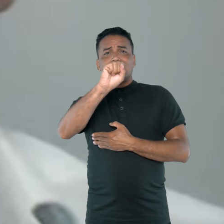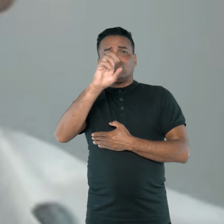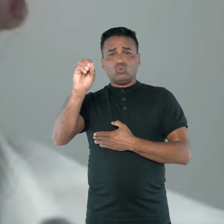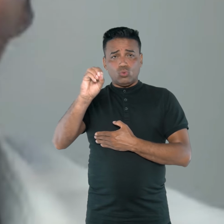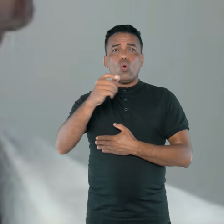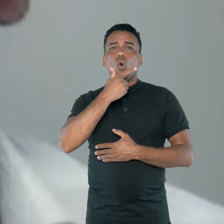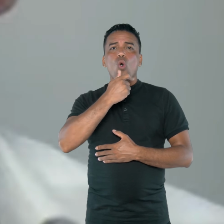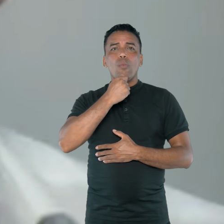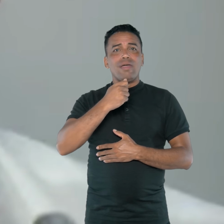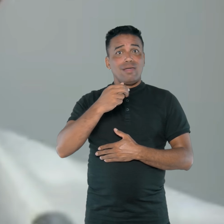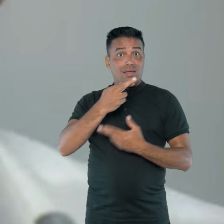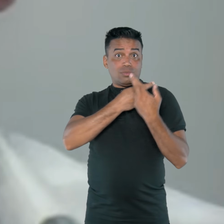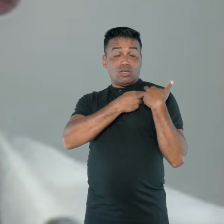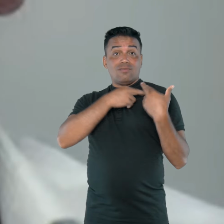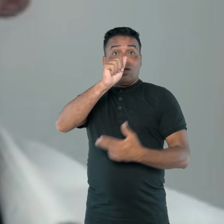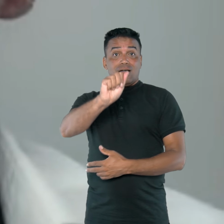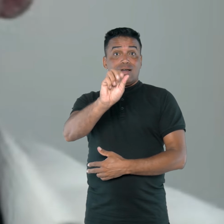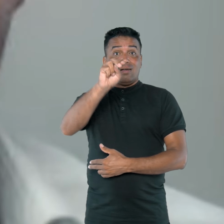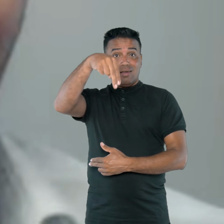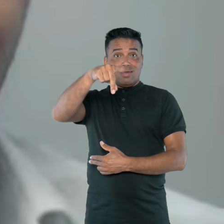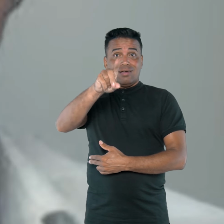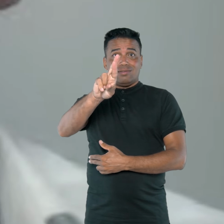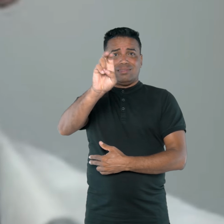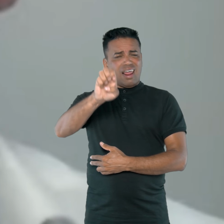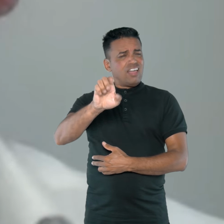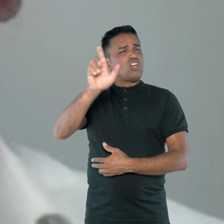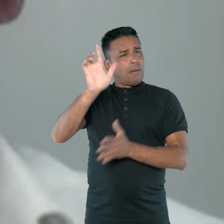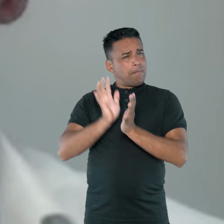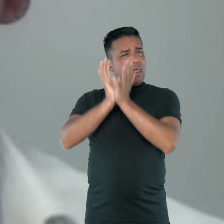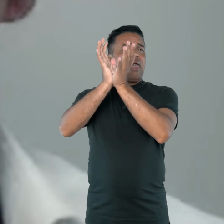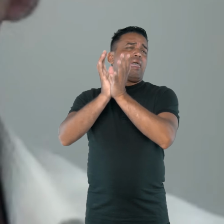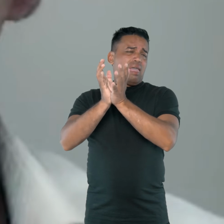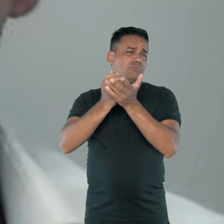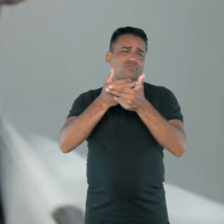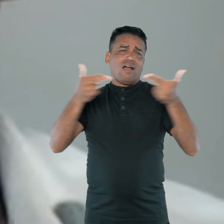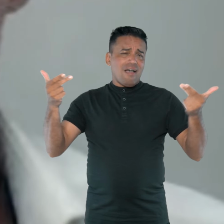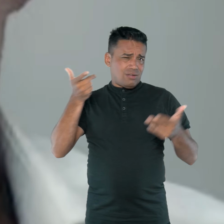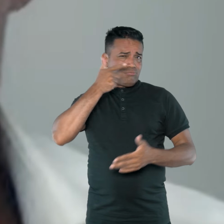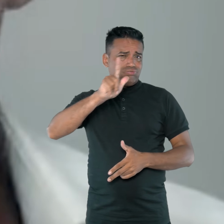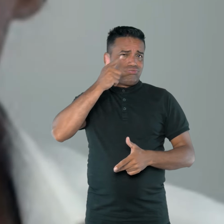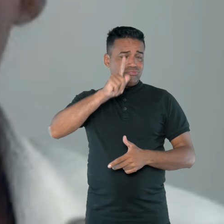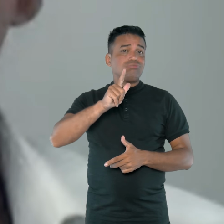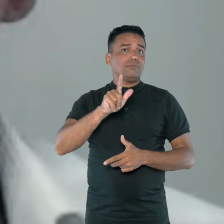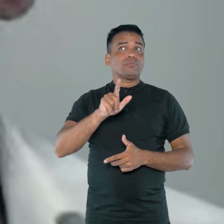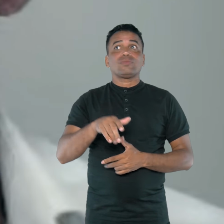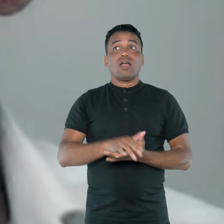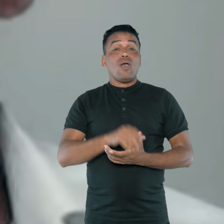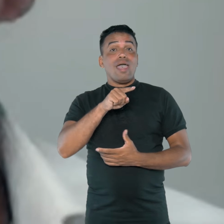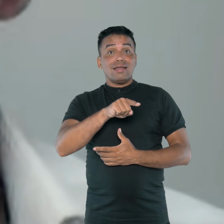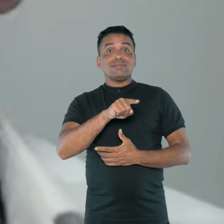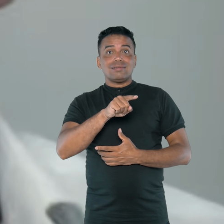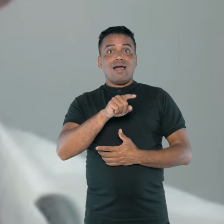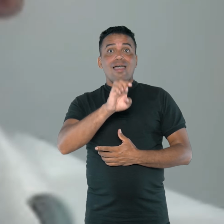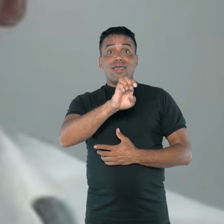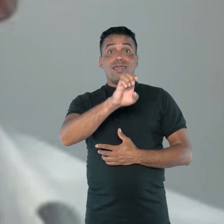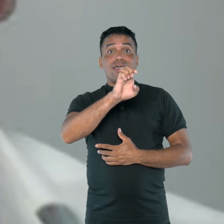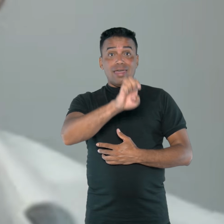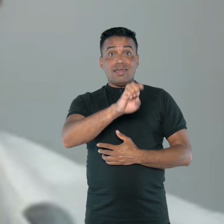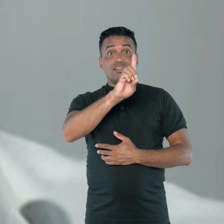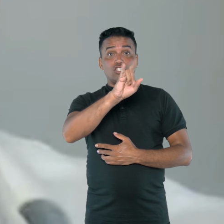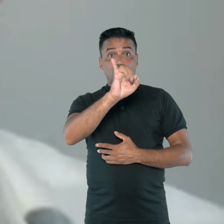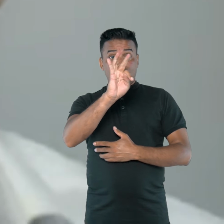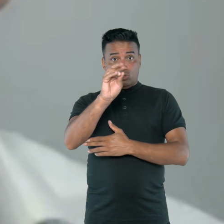escritor famoso, finalista do Prêmio Jabuti, super cuidadoso com as edições. Essa editora, ela tem um site, e aí